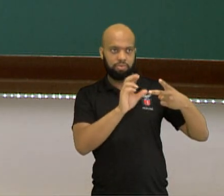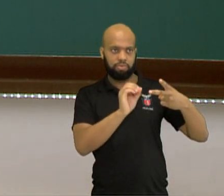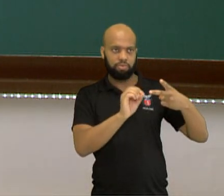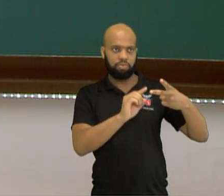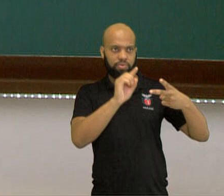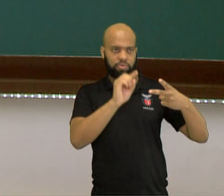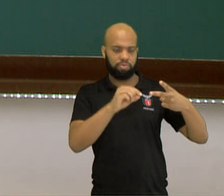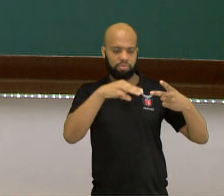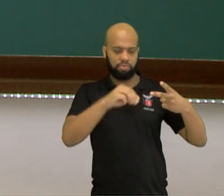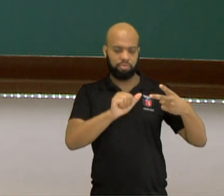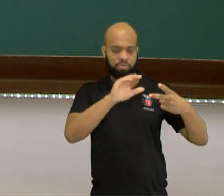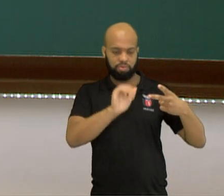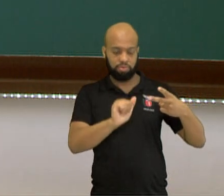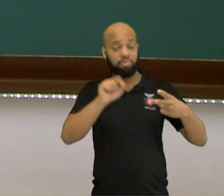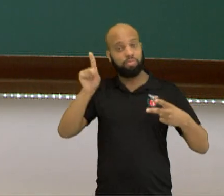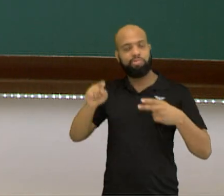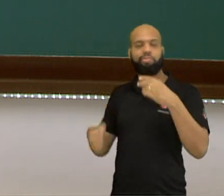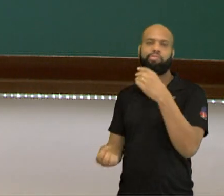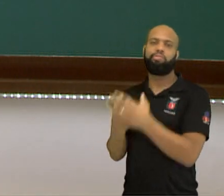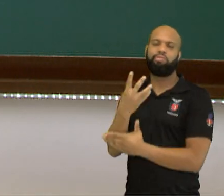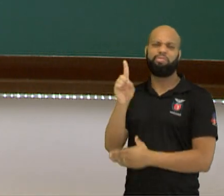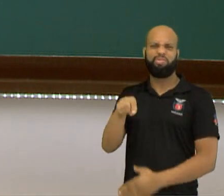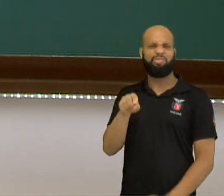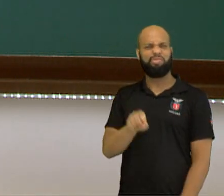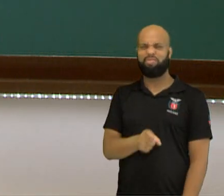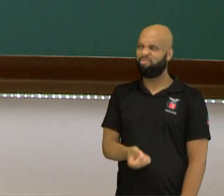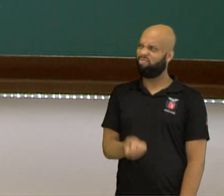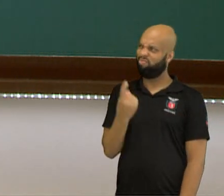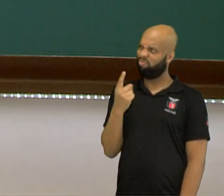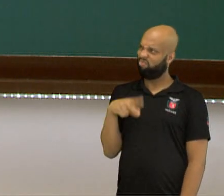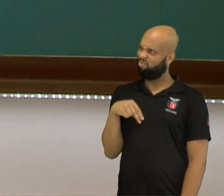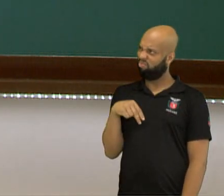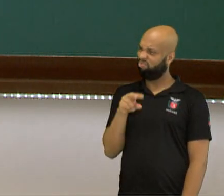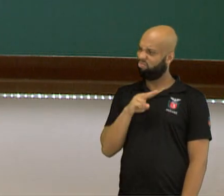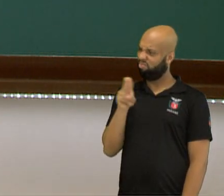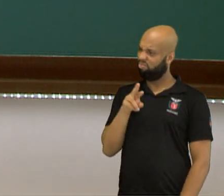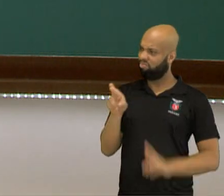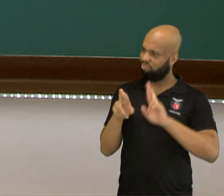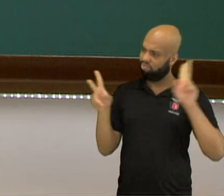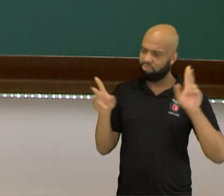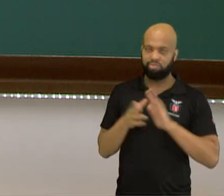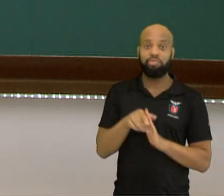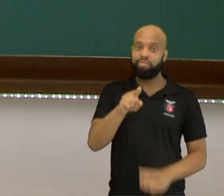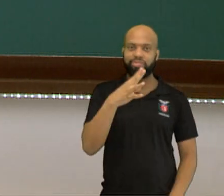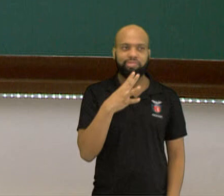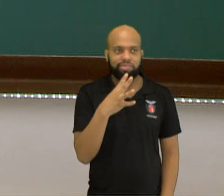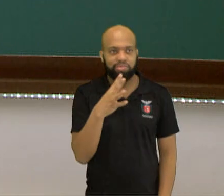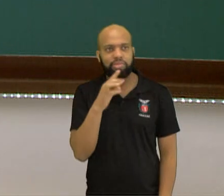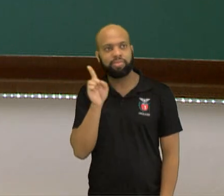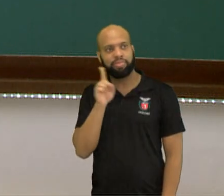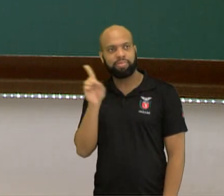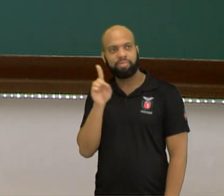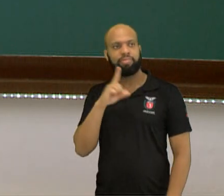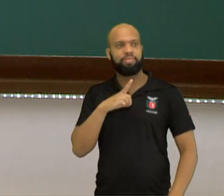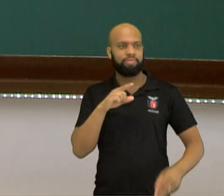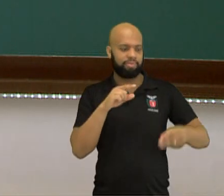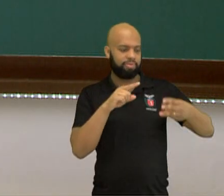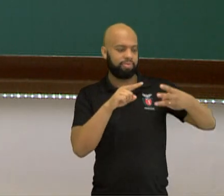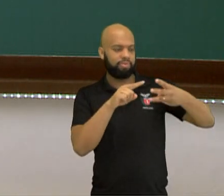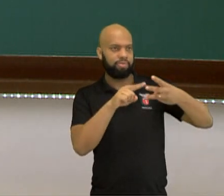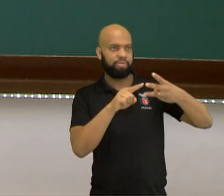assim complicados, né, diferentes, mas para vocês conhecerem. Então aqui